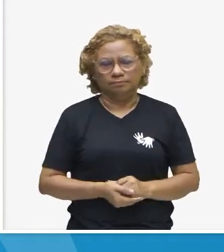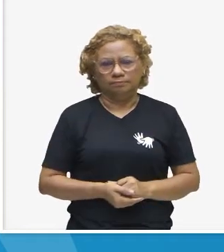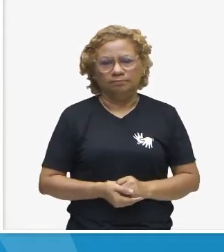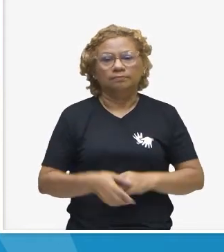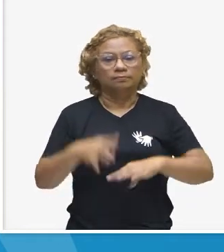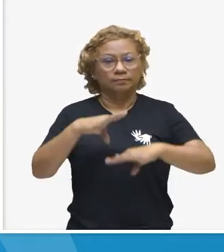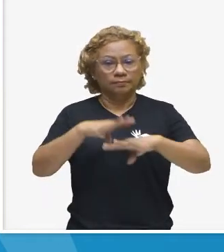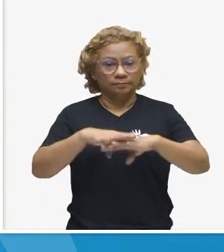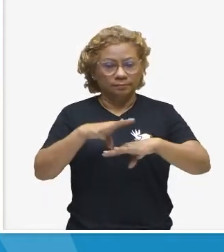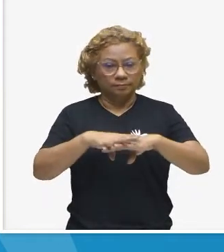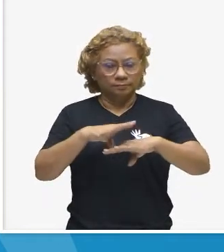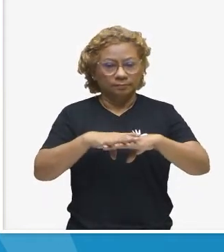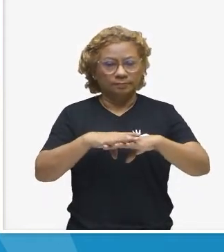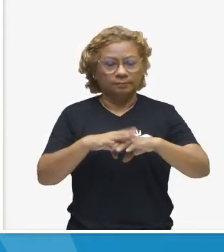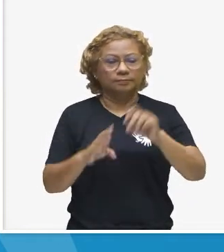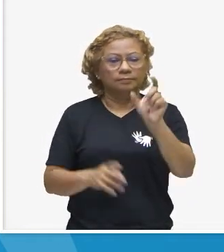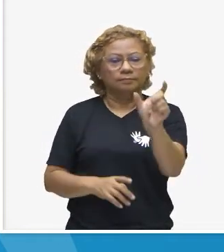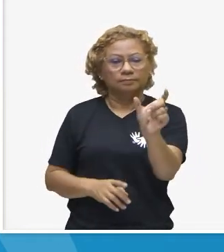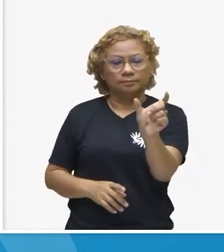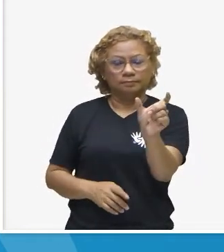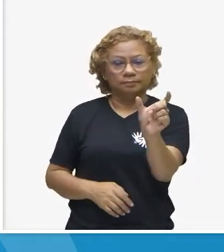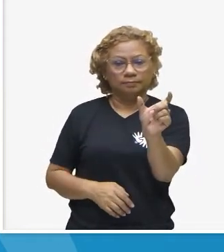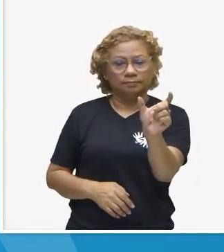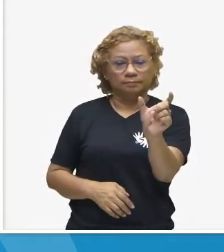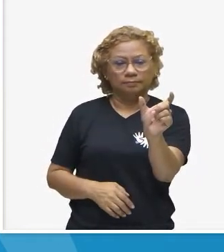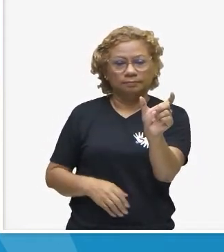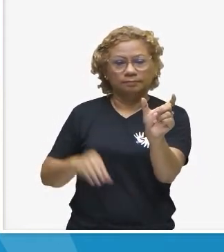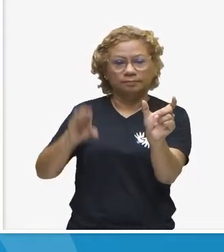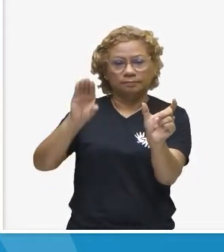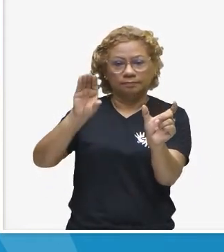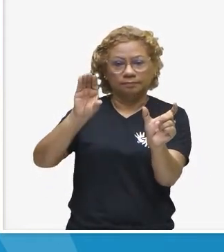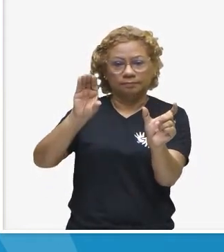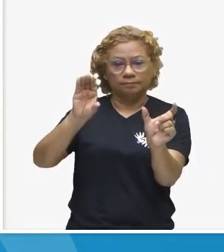a palavra congruente